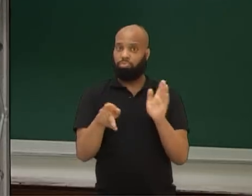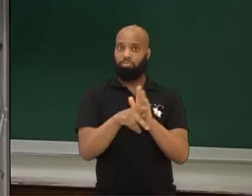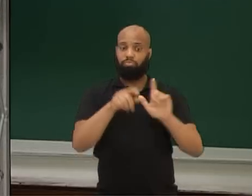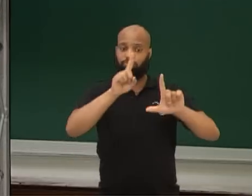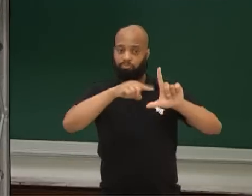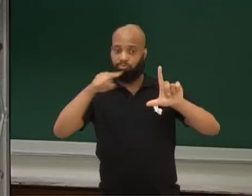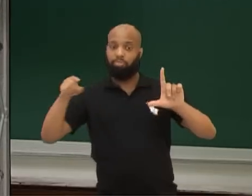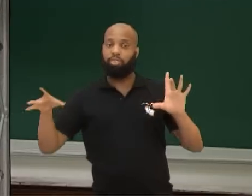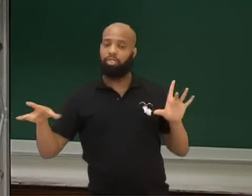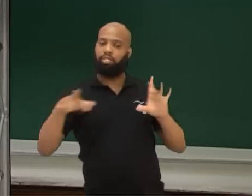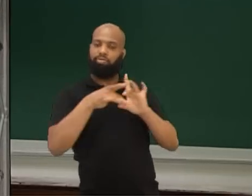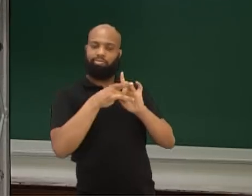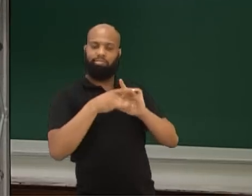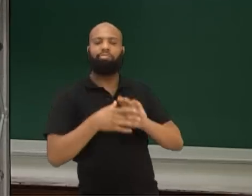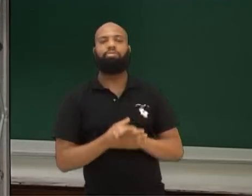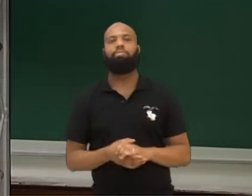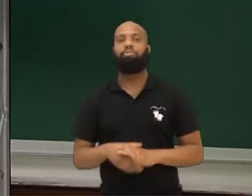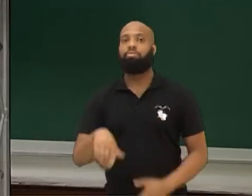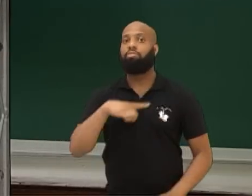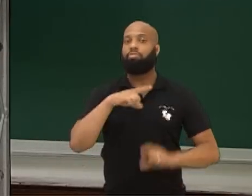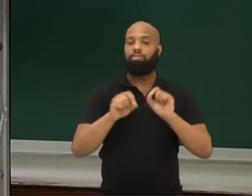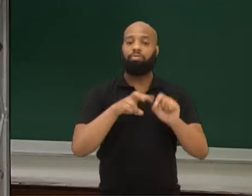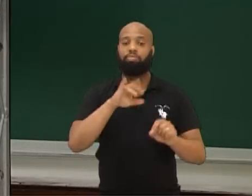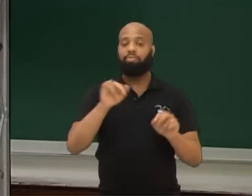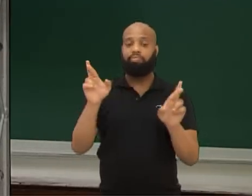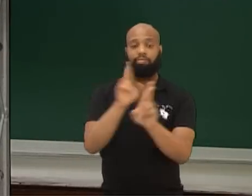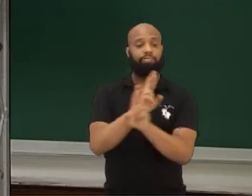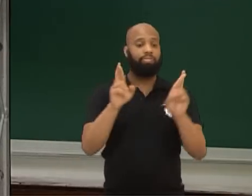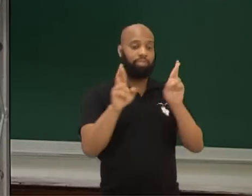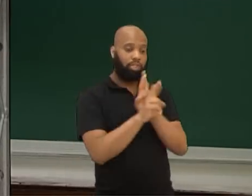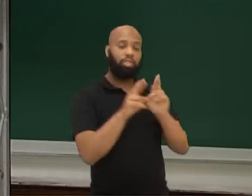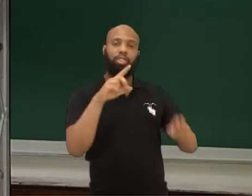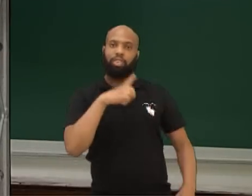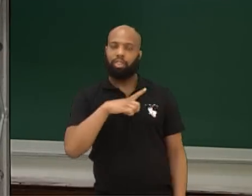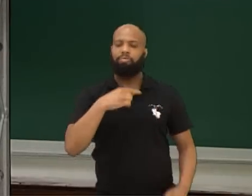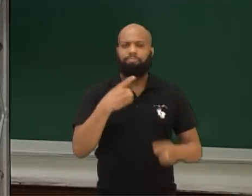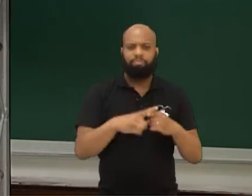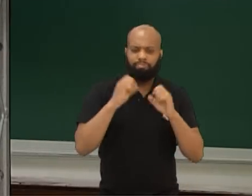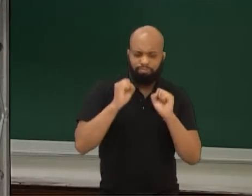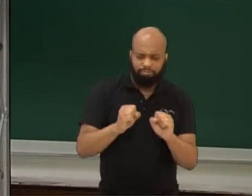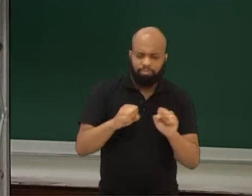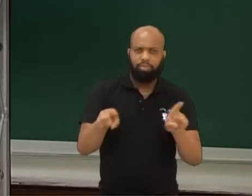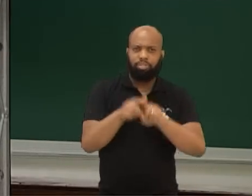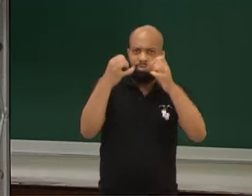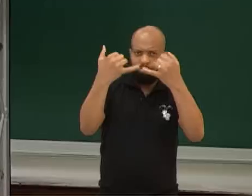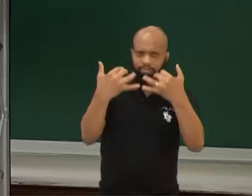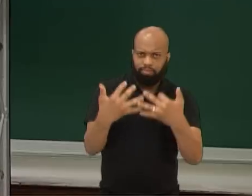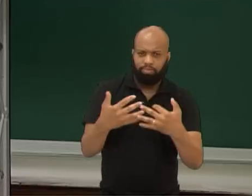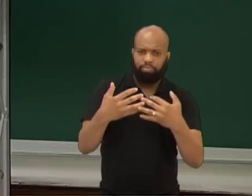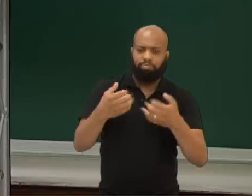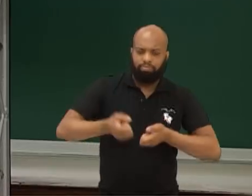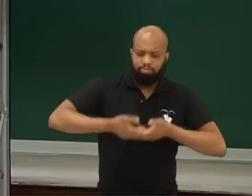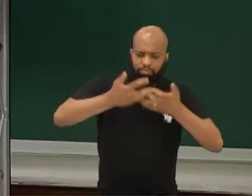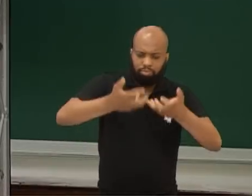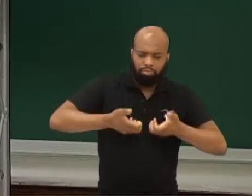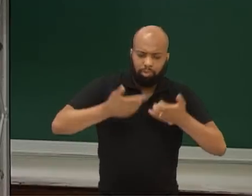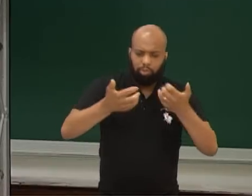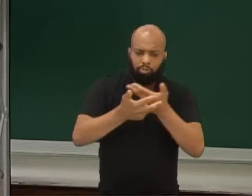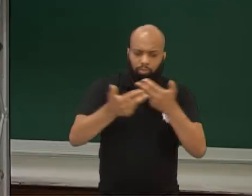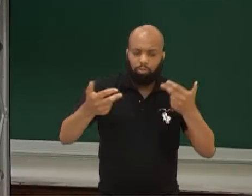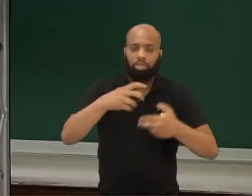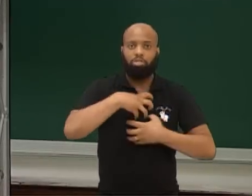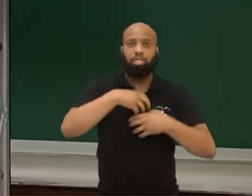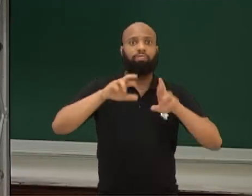que a representam e vice-versa. A gente vai fazer uma associação, tá? A gente pode falar, informar coisas de